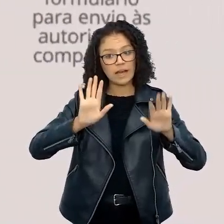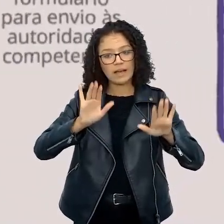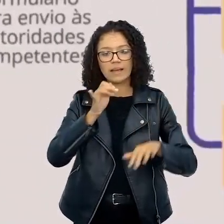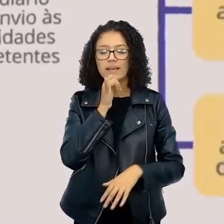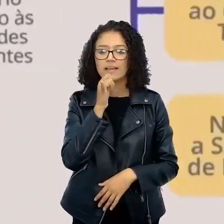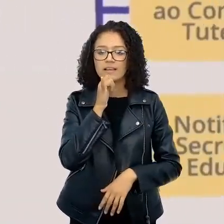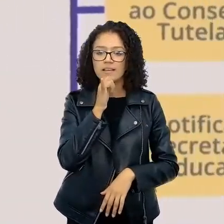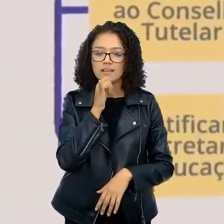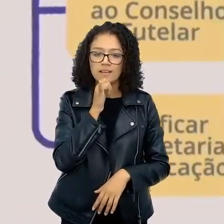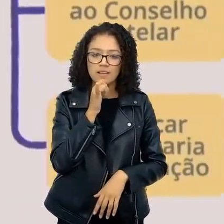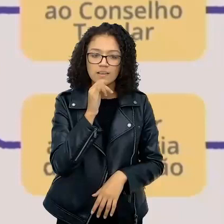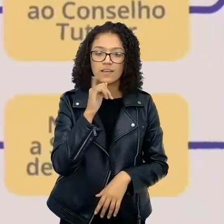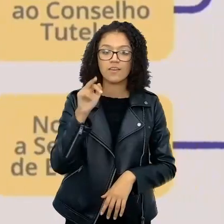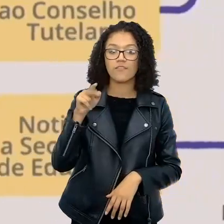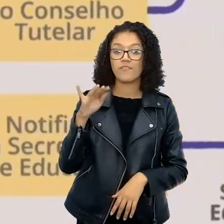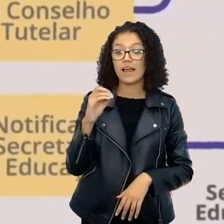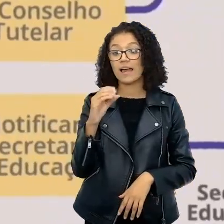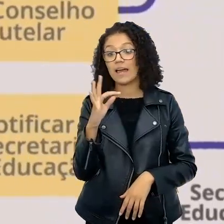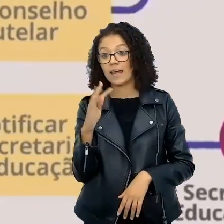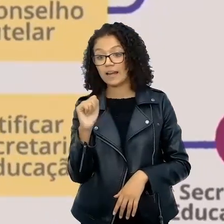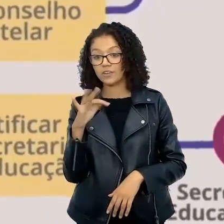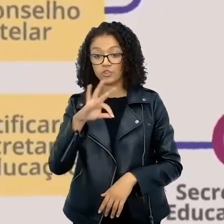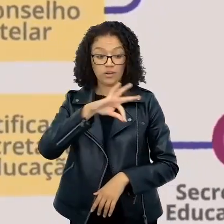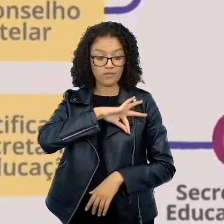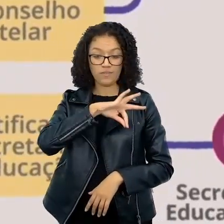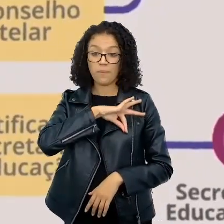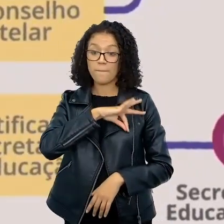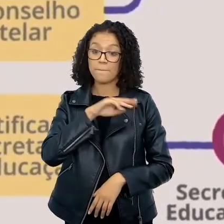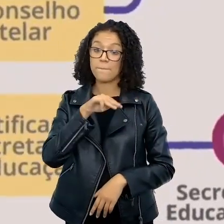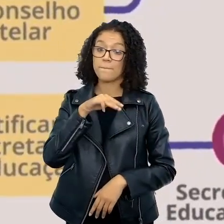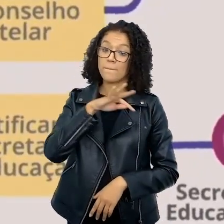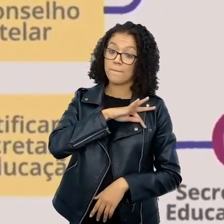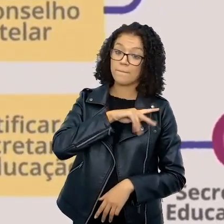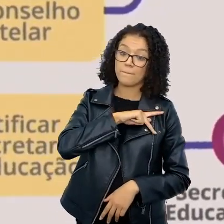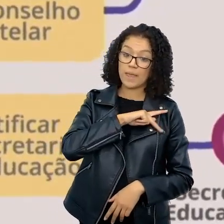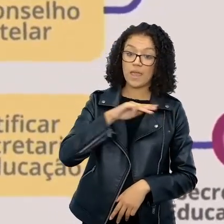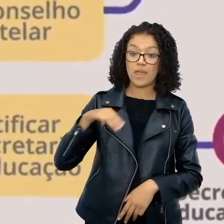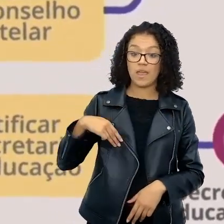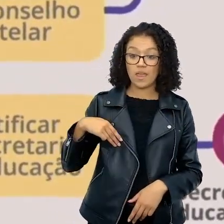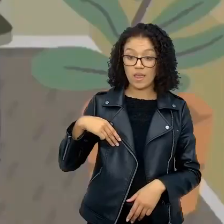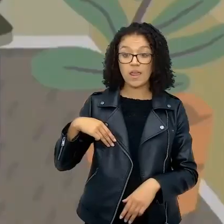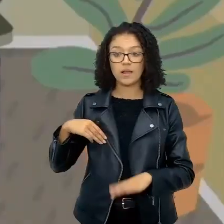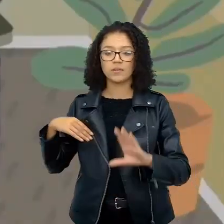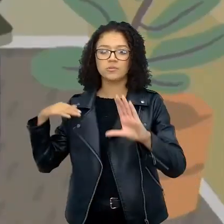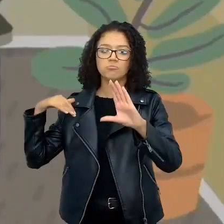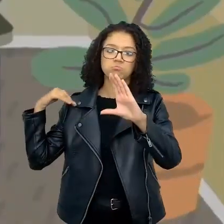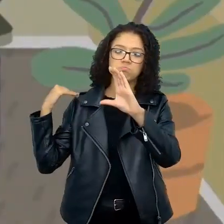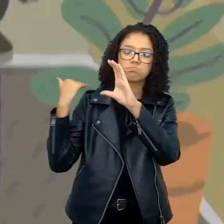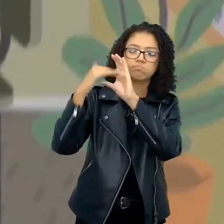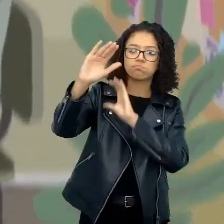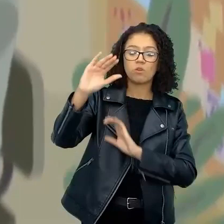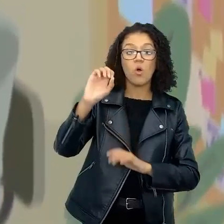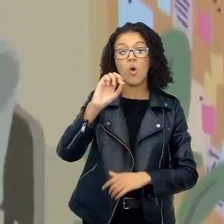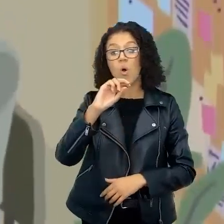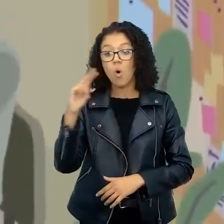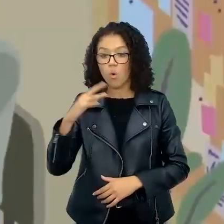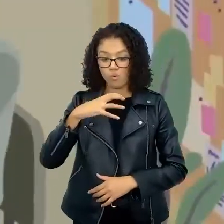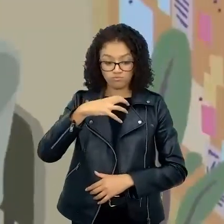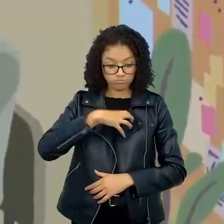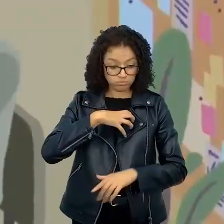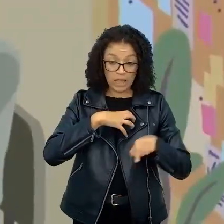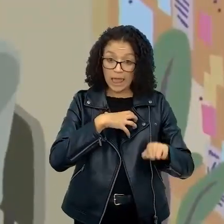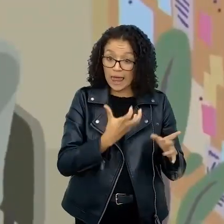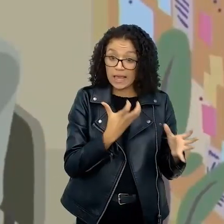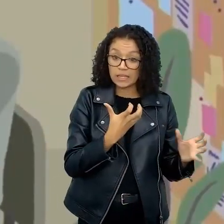de flagrante, ele deve acionar a polícia militar. Nos casos de suspeita ou revelação espontânea, deve comunicar ao